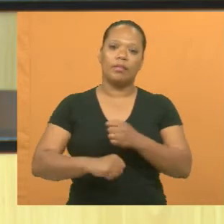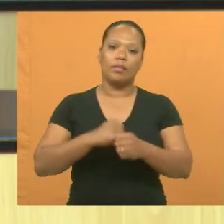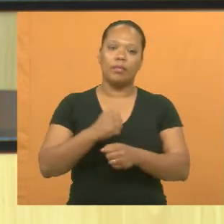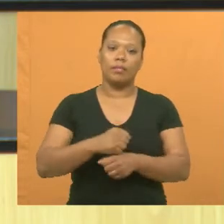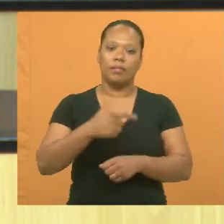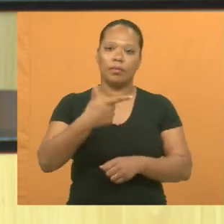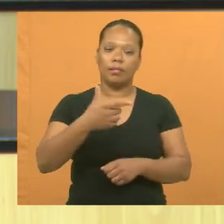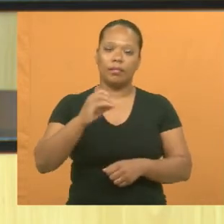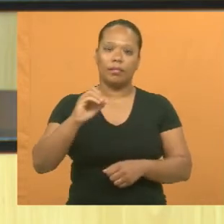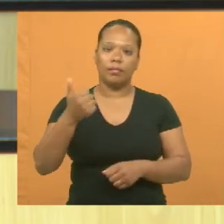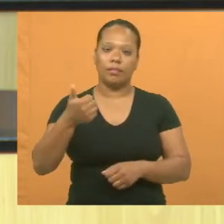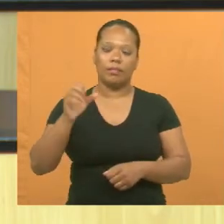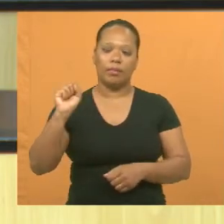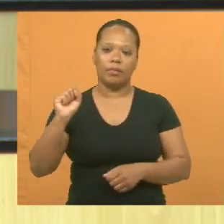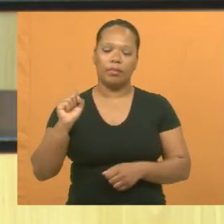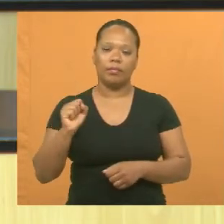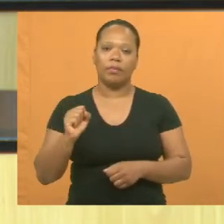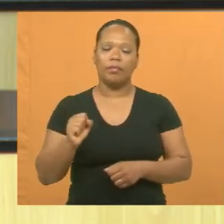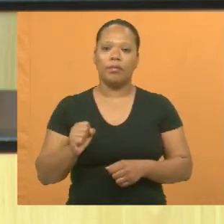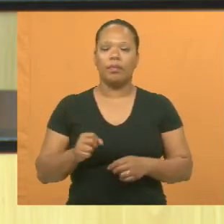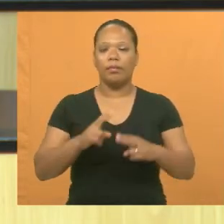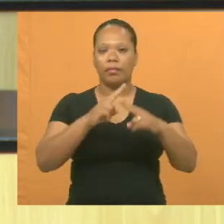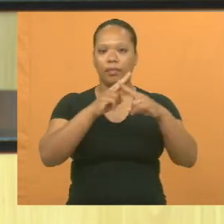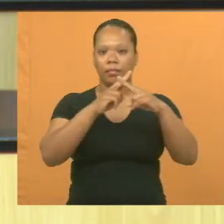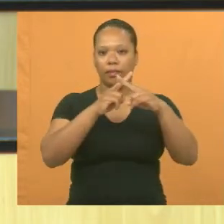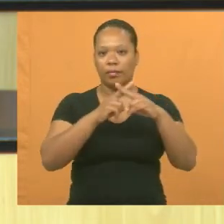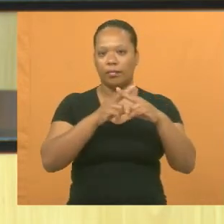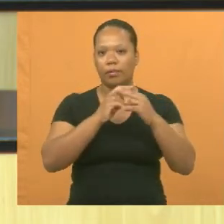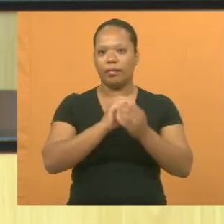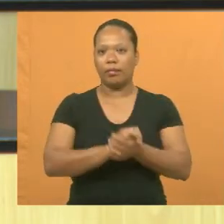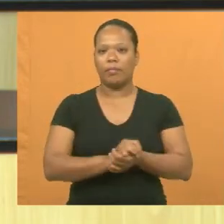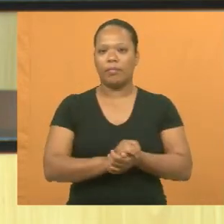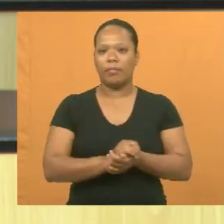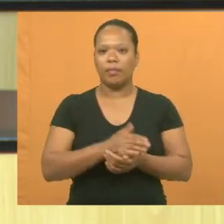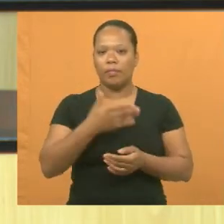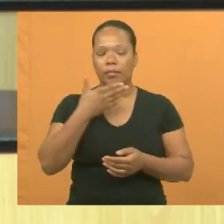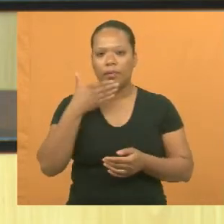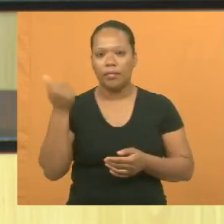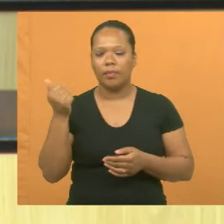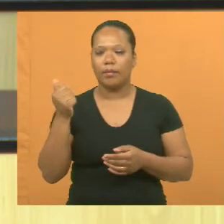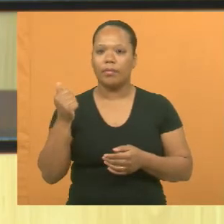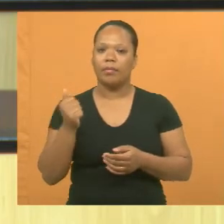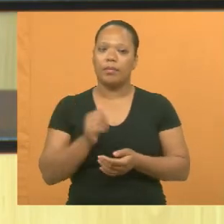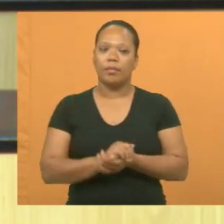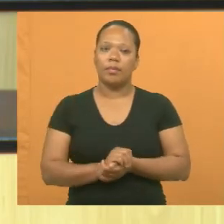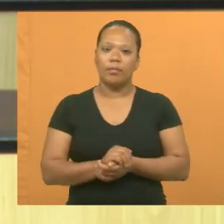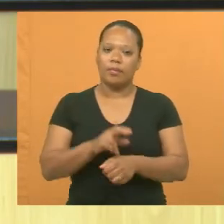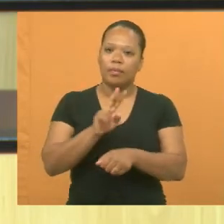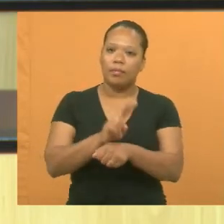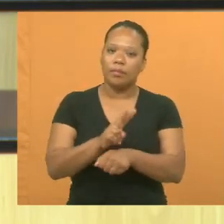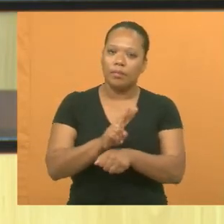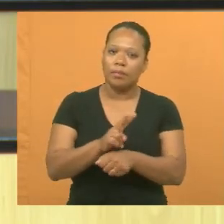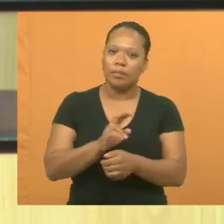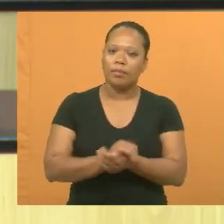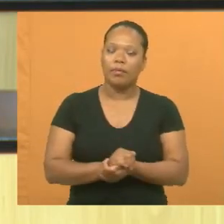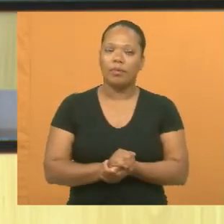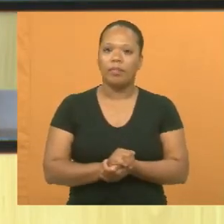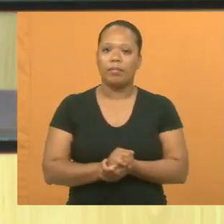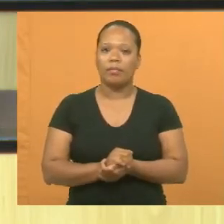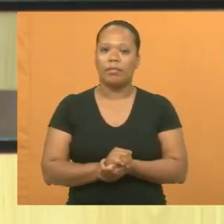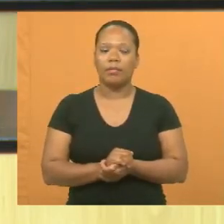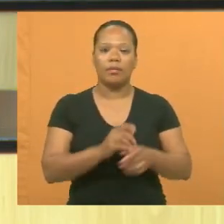Beira Rio da Caixa Econômica Federal em Jacareí promova melhoria no atendimento aos clientes com identificação nas